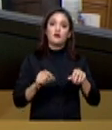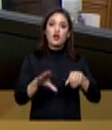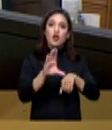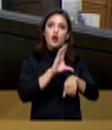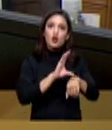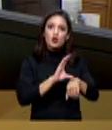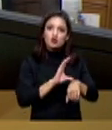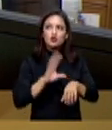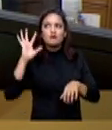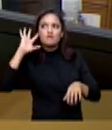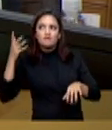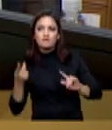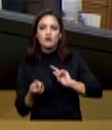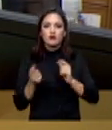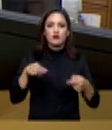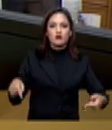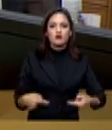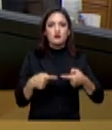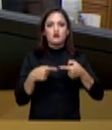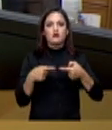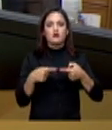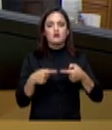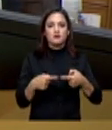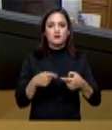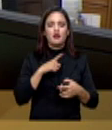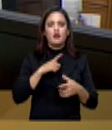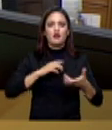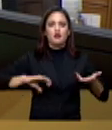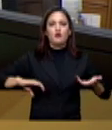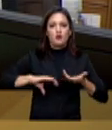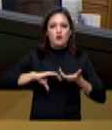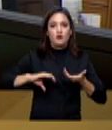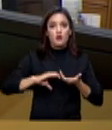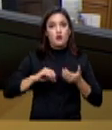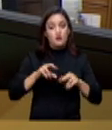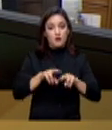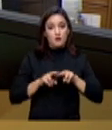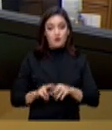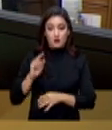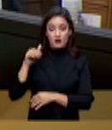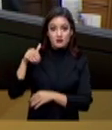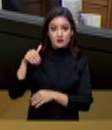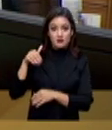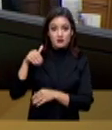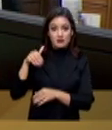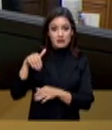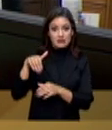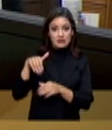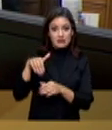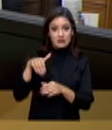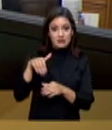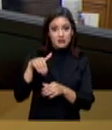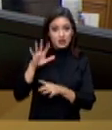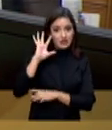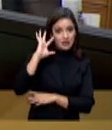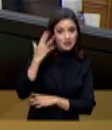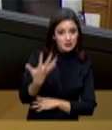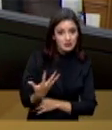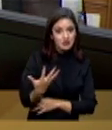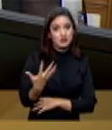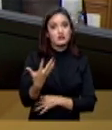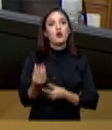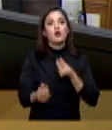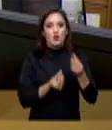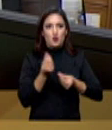encontrada pelo congresso nacional diante das eleições de caminhos que